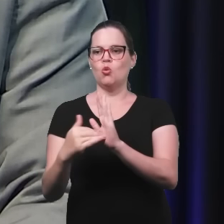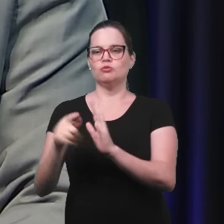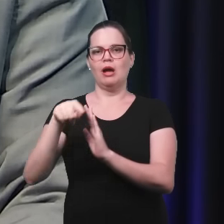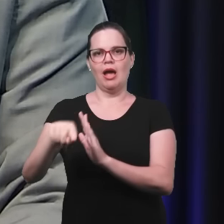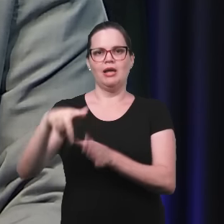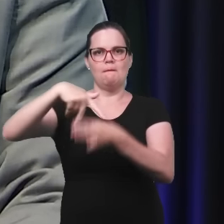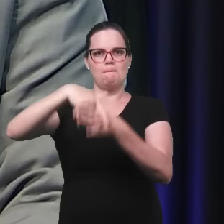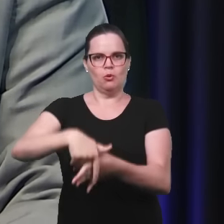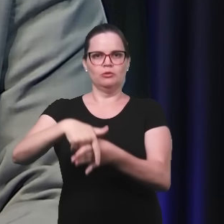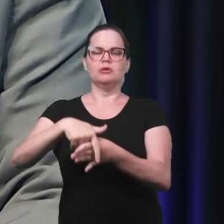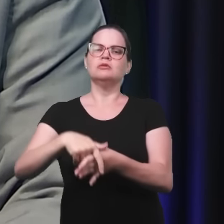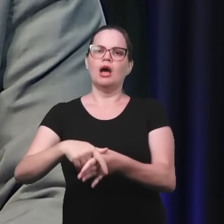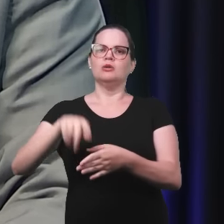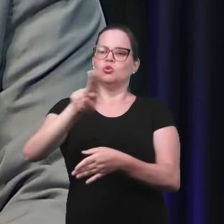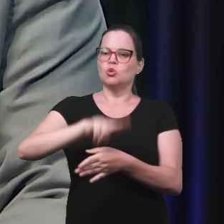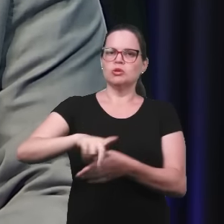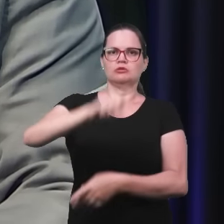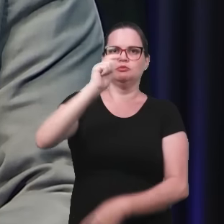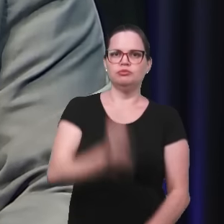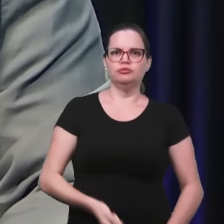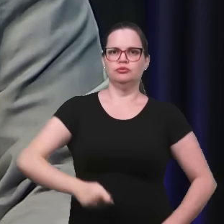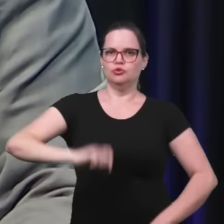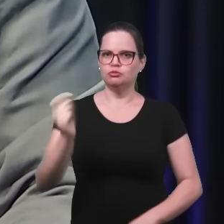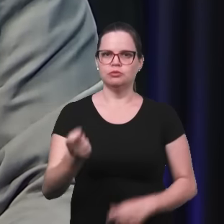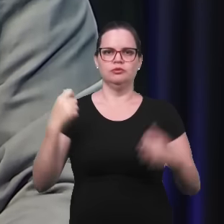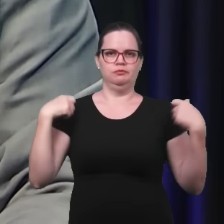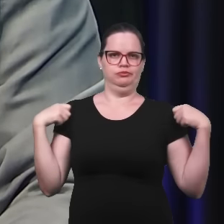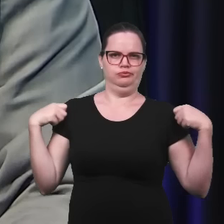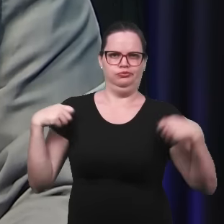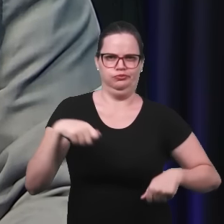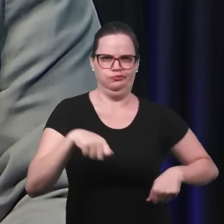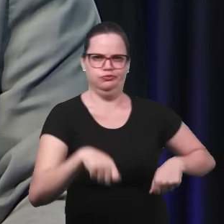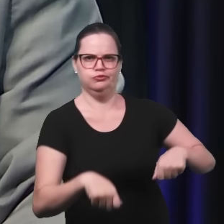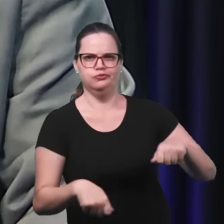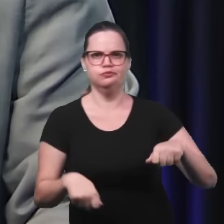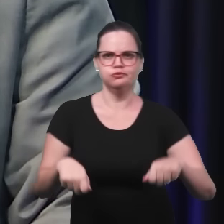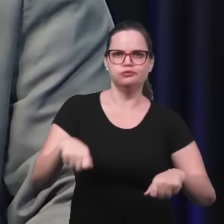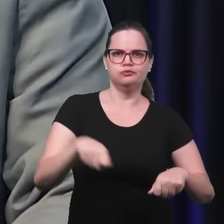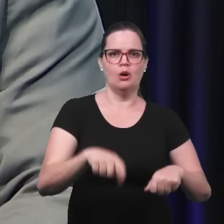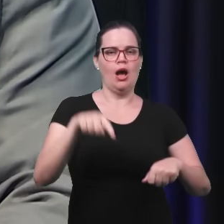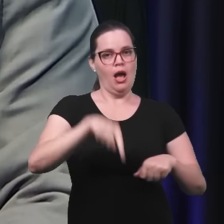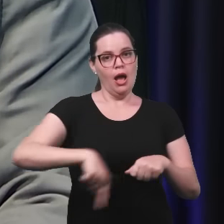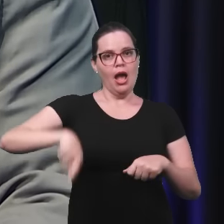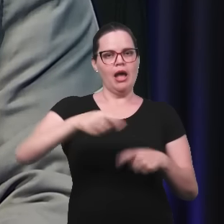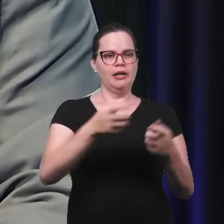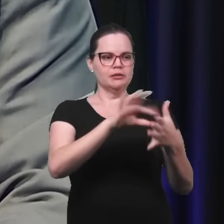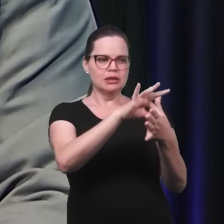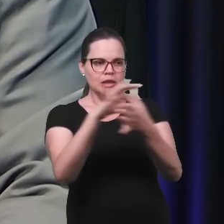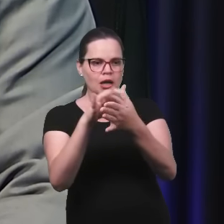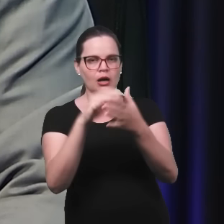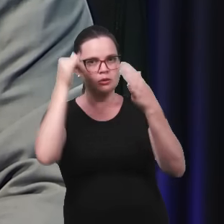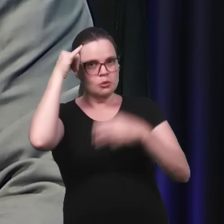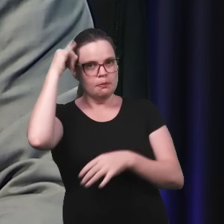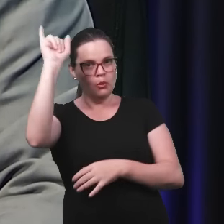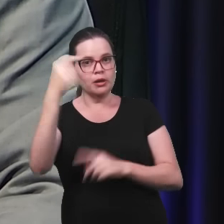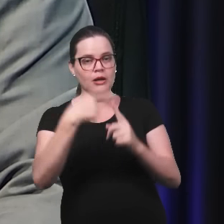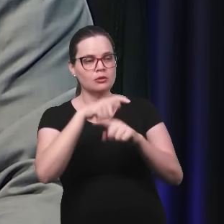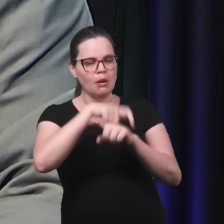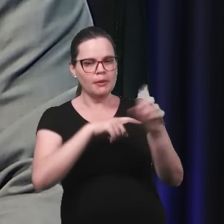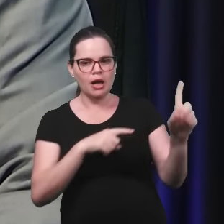momento que Elias passa e joga a capa sobre Eliseu e ele entende o seu chamado.